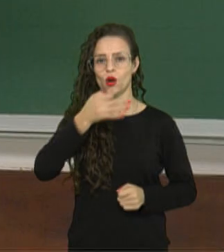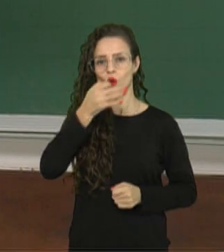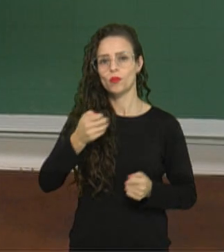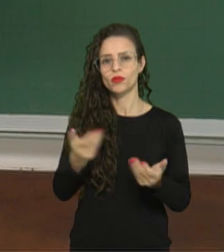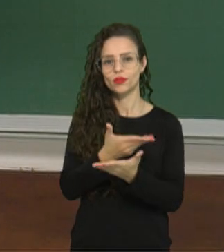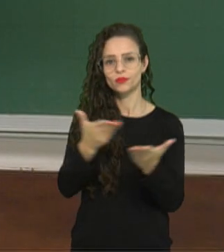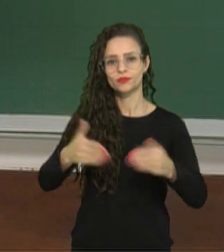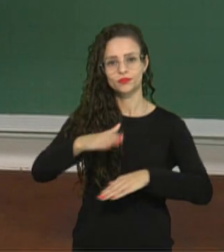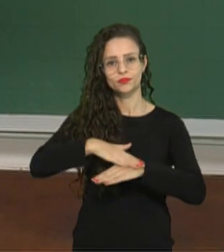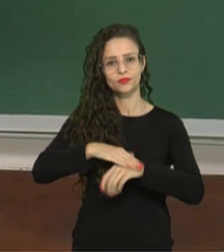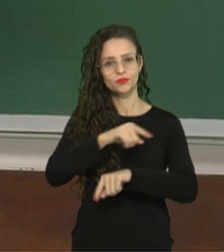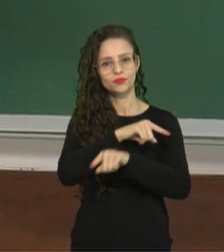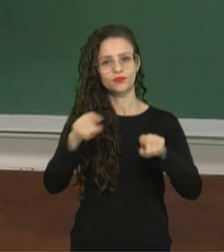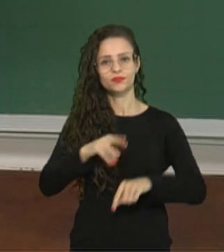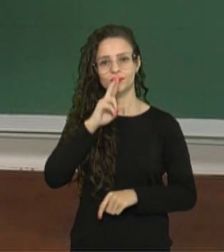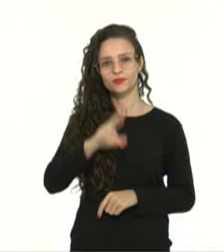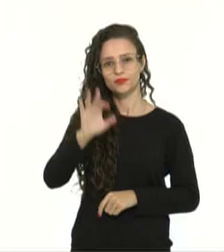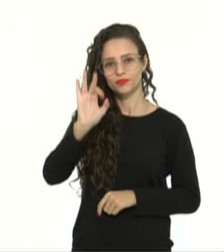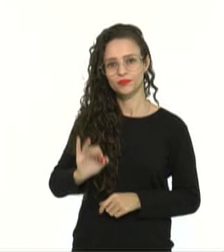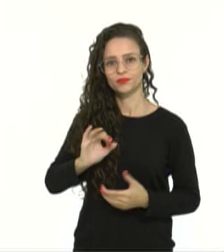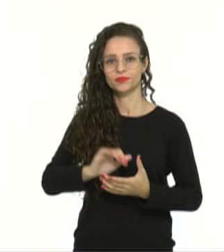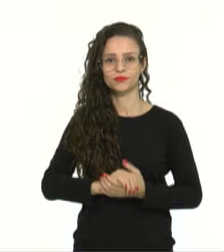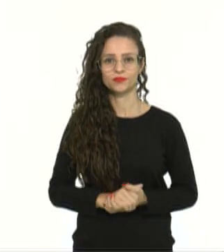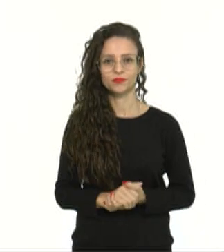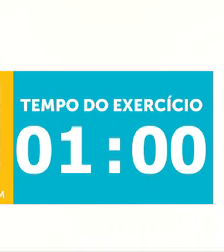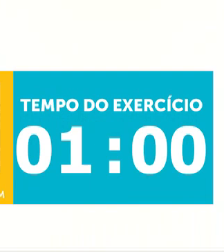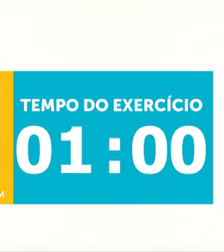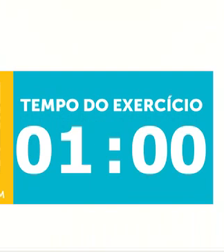pública. Tempo lá para você marcar a correta.